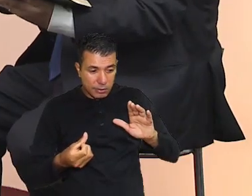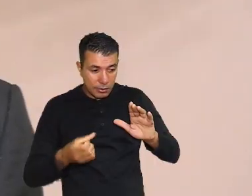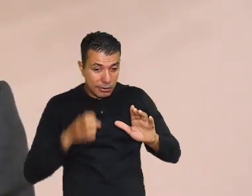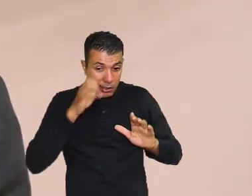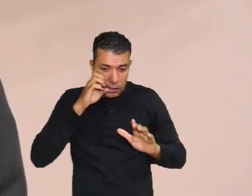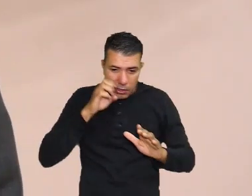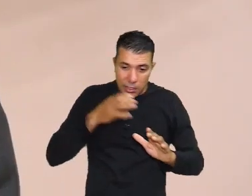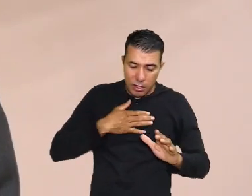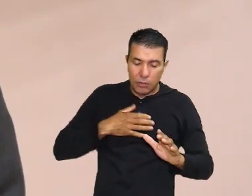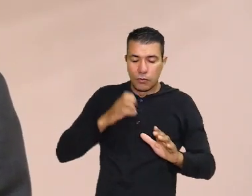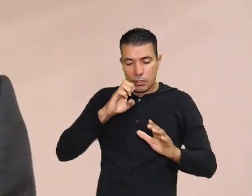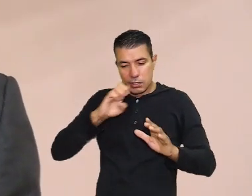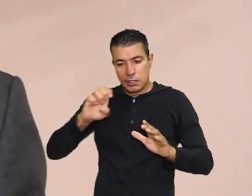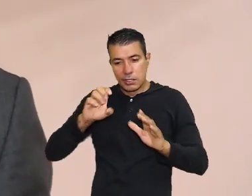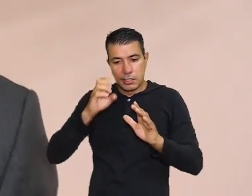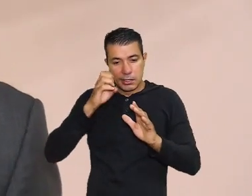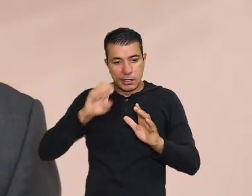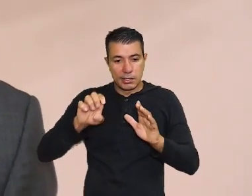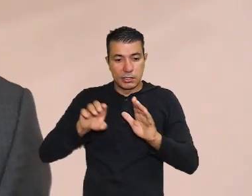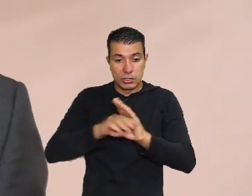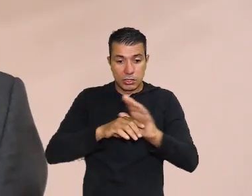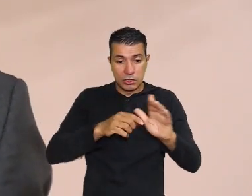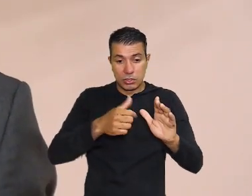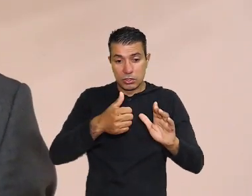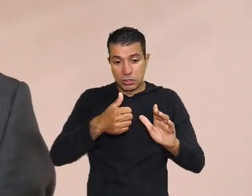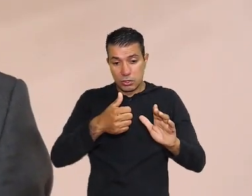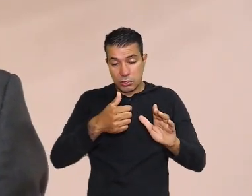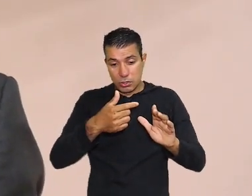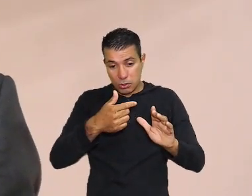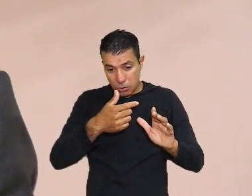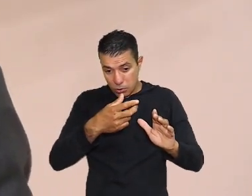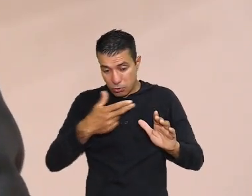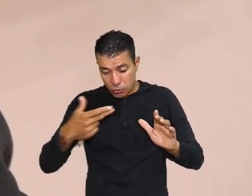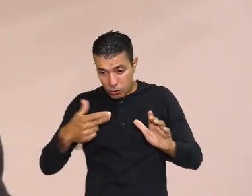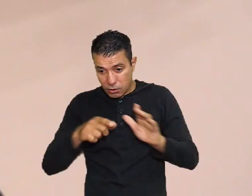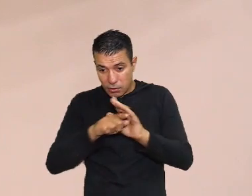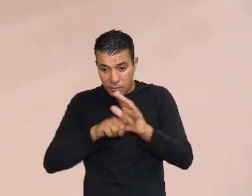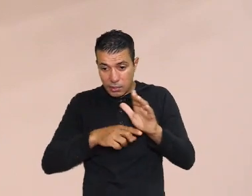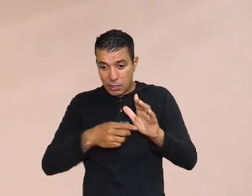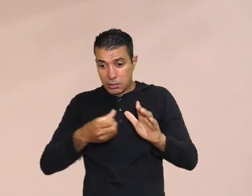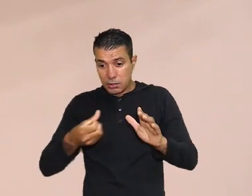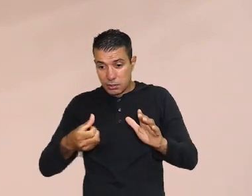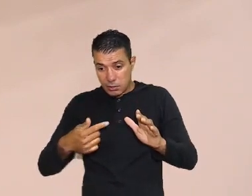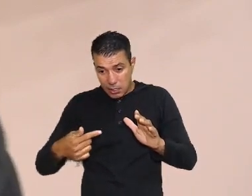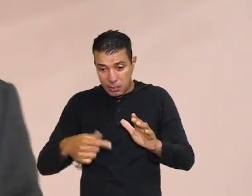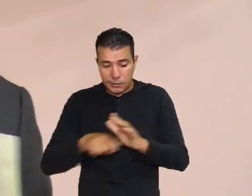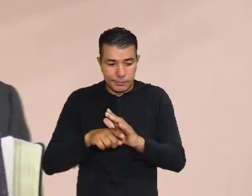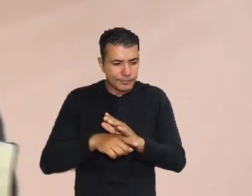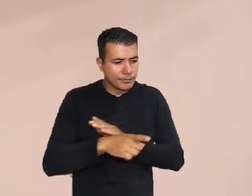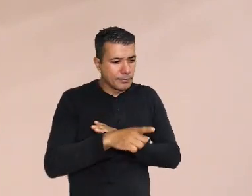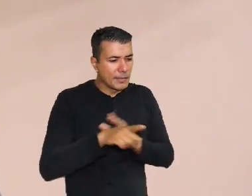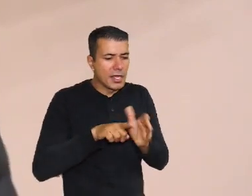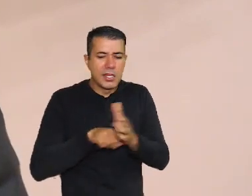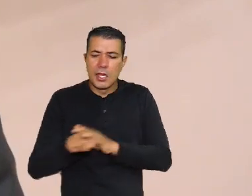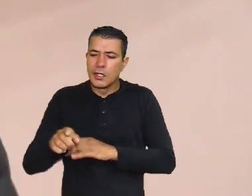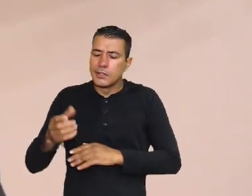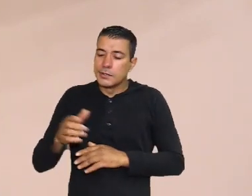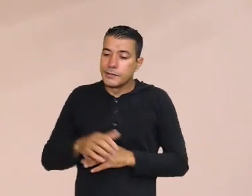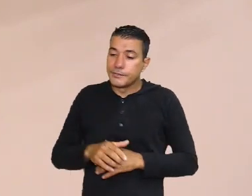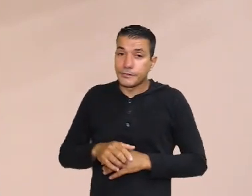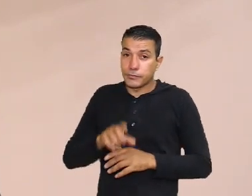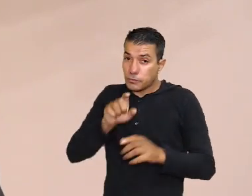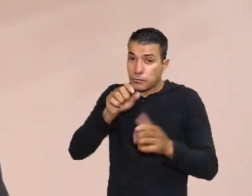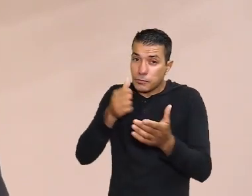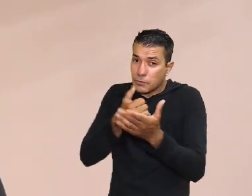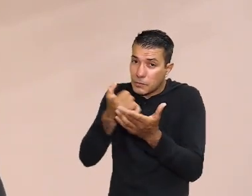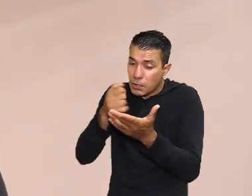Eclesiastes 12, verso 7. E aí o senhor lê para nós, concluindo Gênesis 3:19, e responde a pergunta. Mas a pergunta é a seguinte, anote